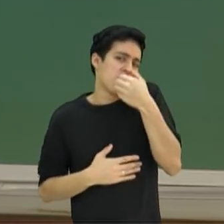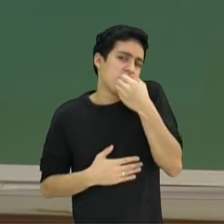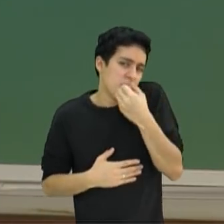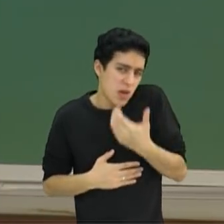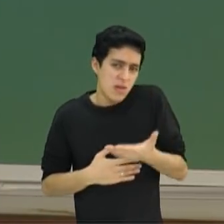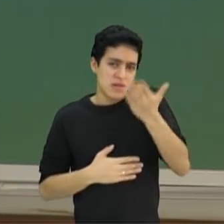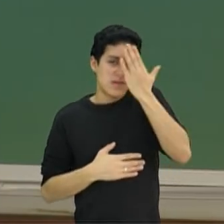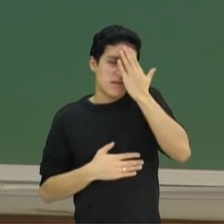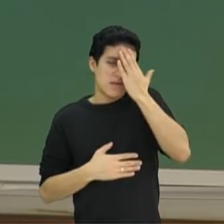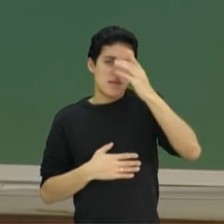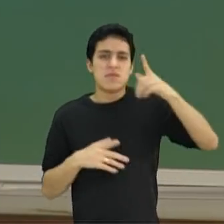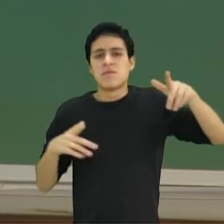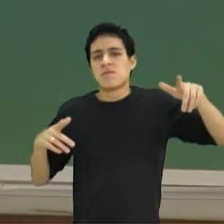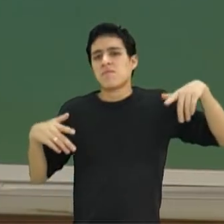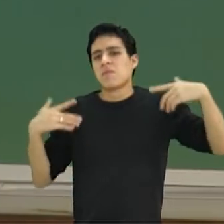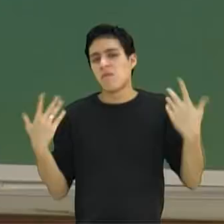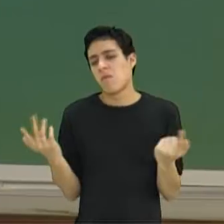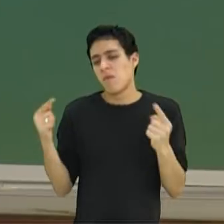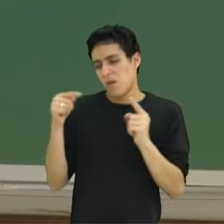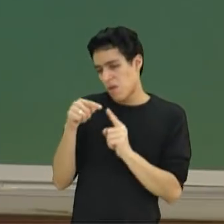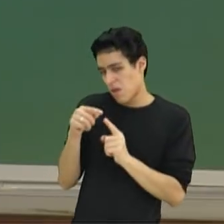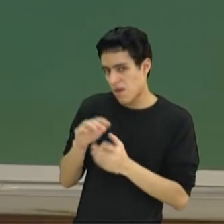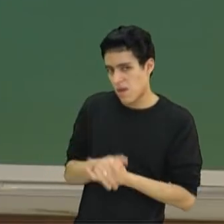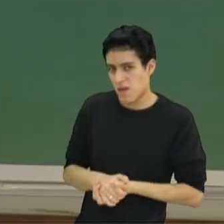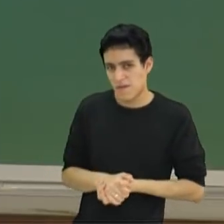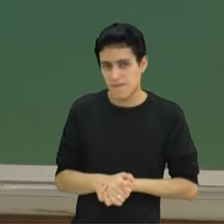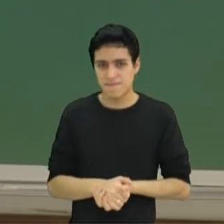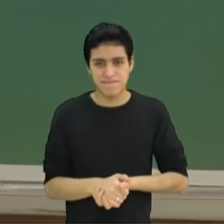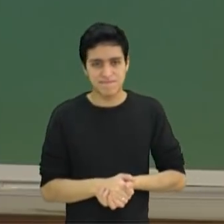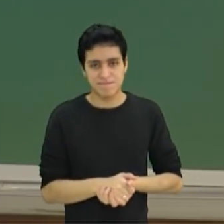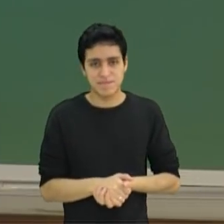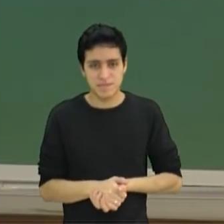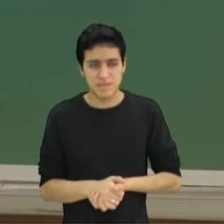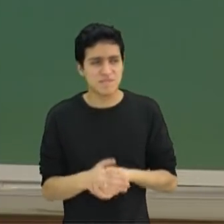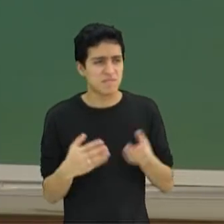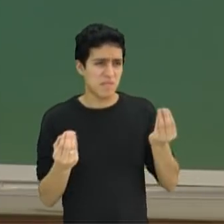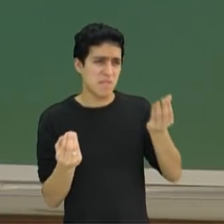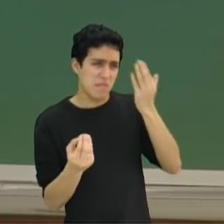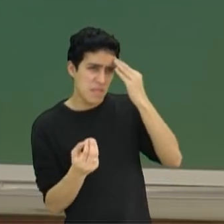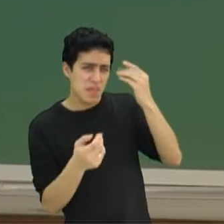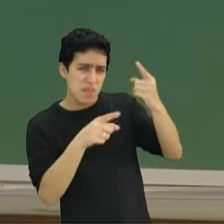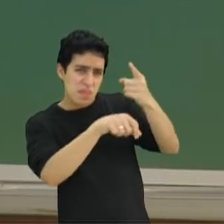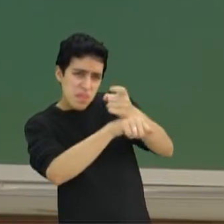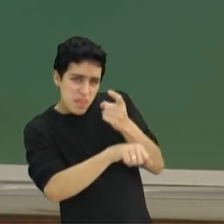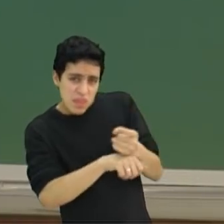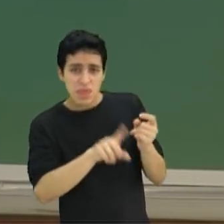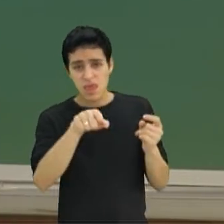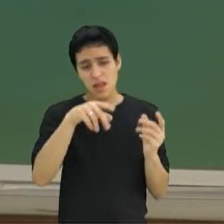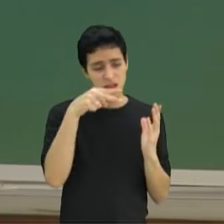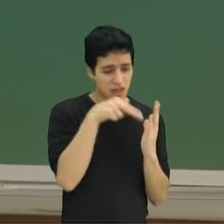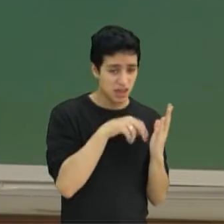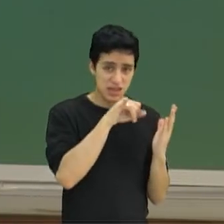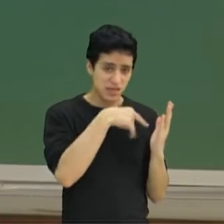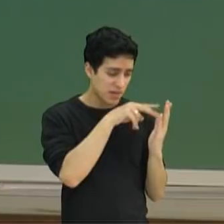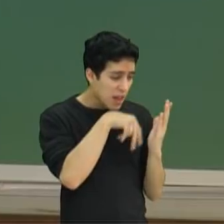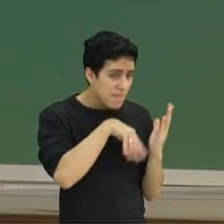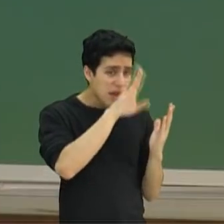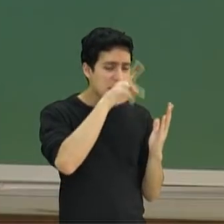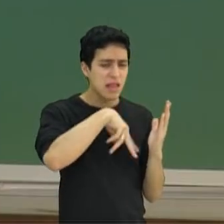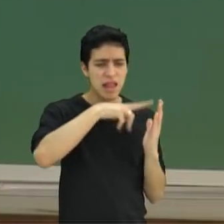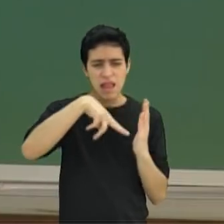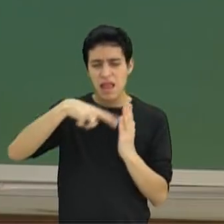saber. Então, como sabemos identificar? Lendo. Quanto mais você lê, você mais vai identificar